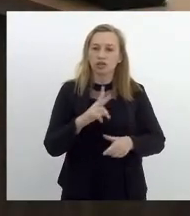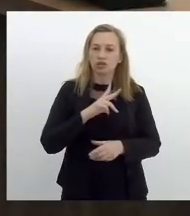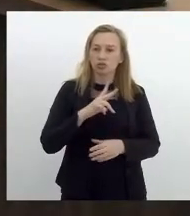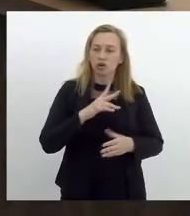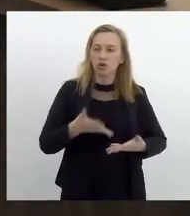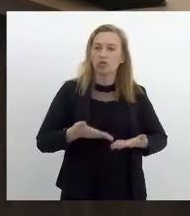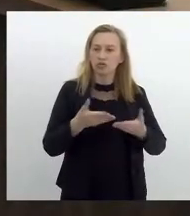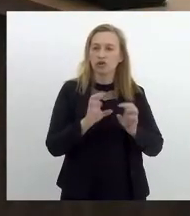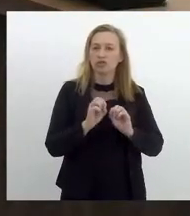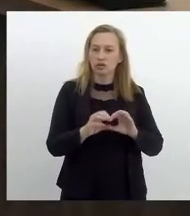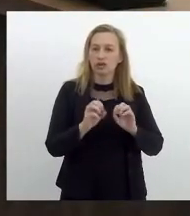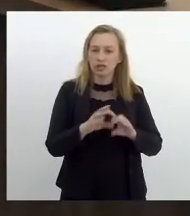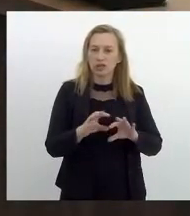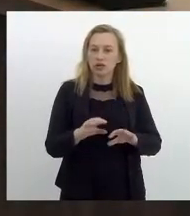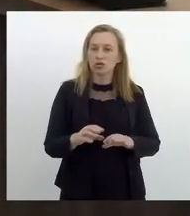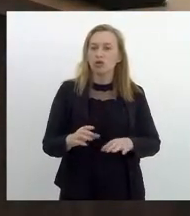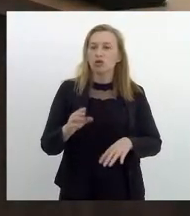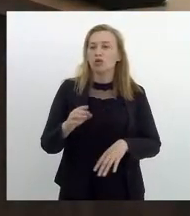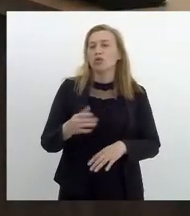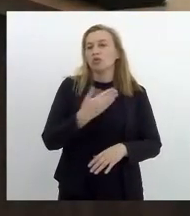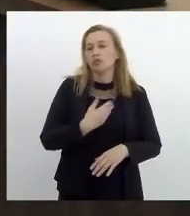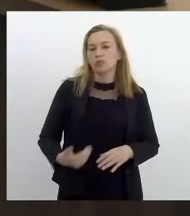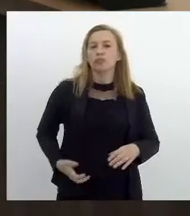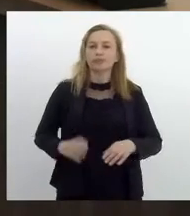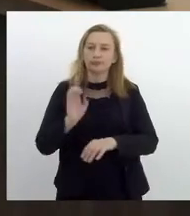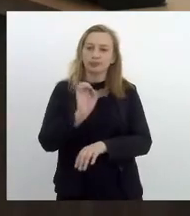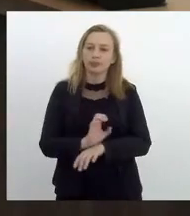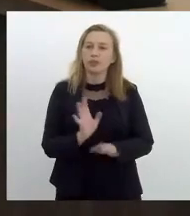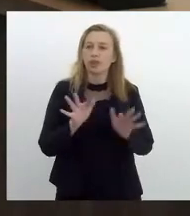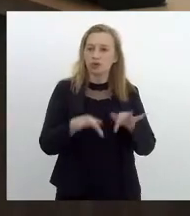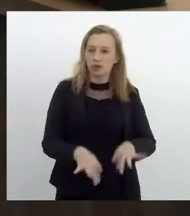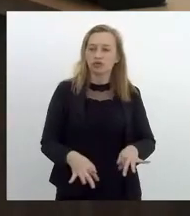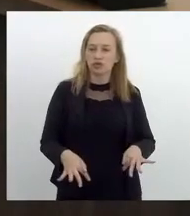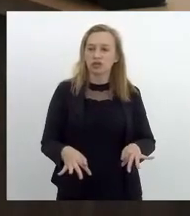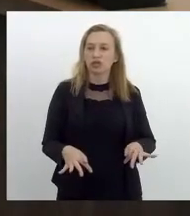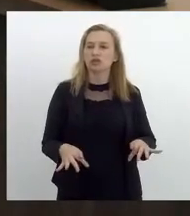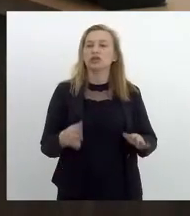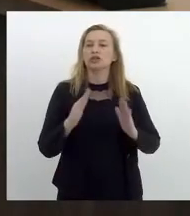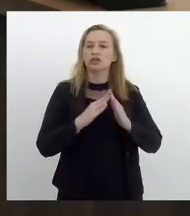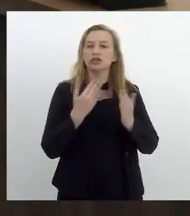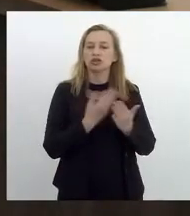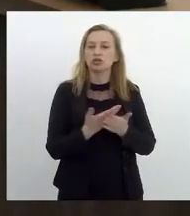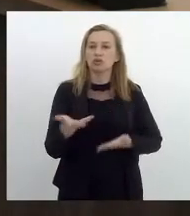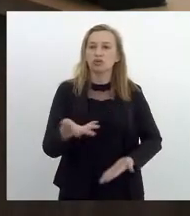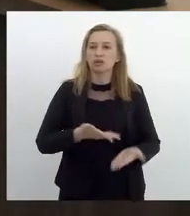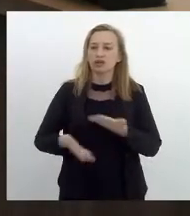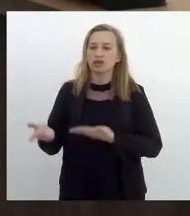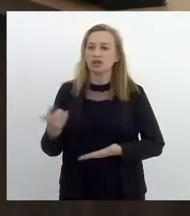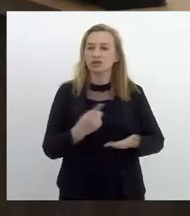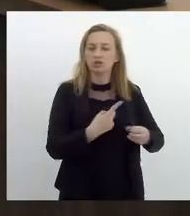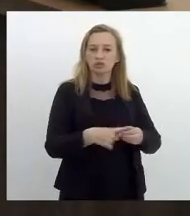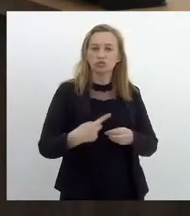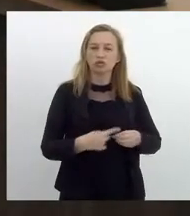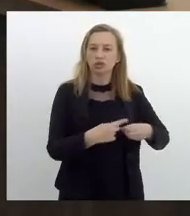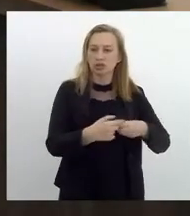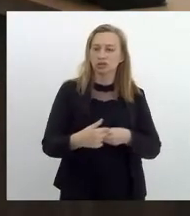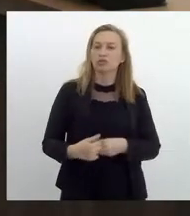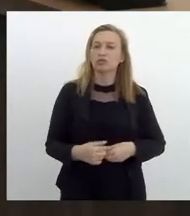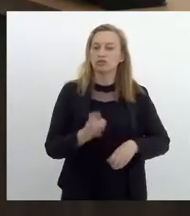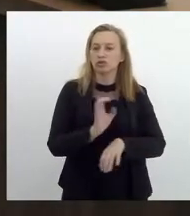oferta da educação pública estadual a fim de promover o fim das escolas compartilhadas com os municípios no âmbito do Estado do Rio de